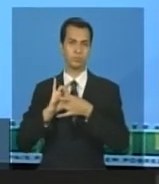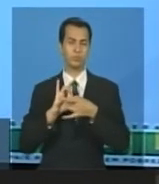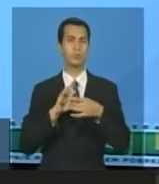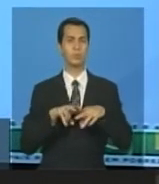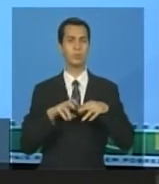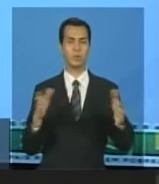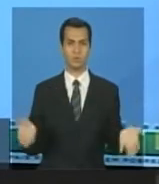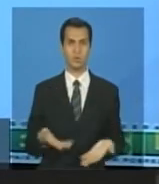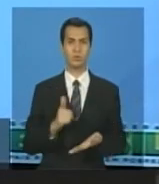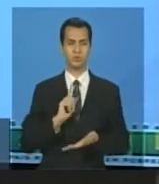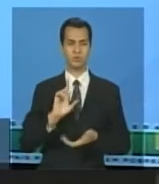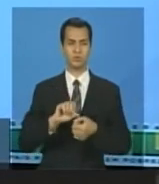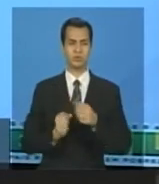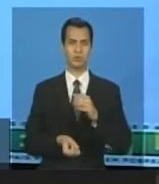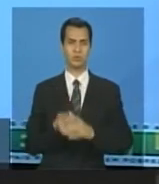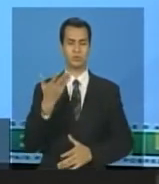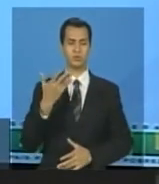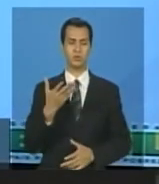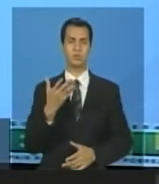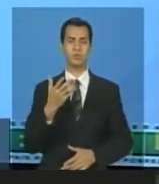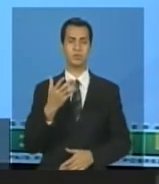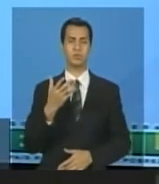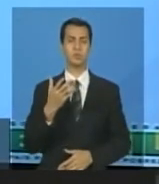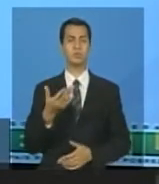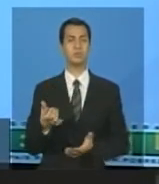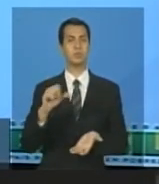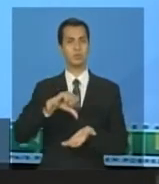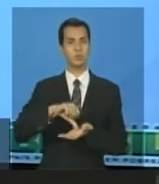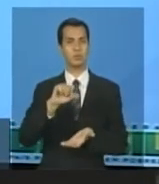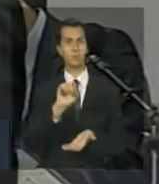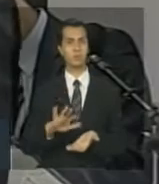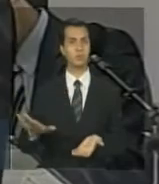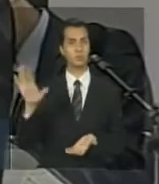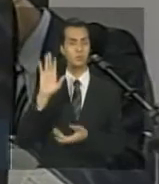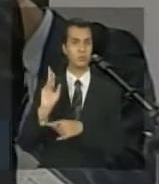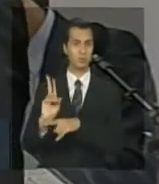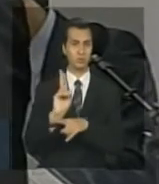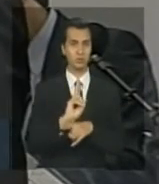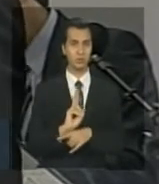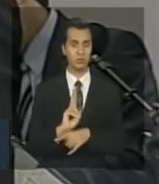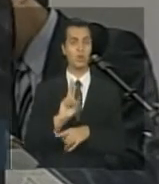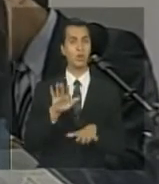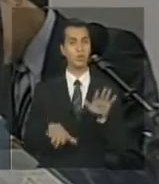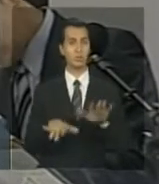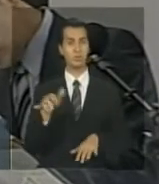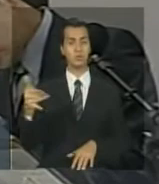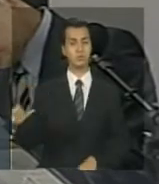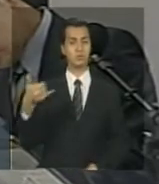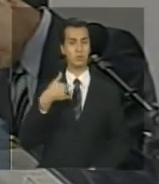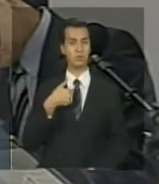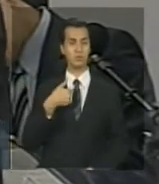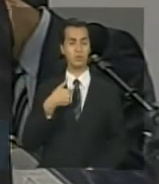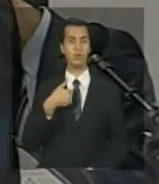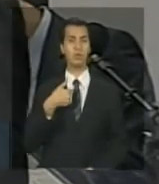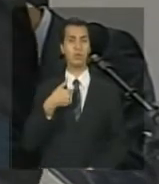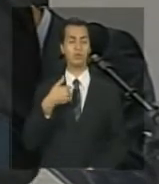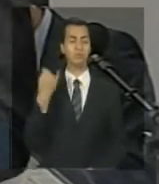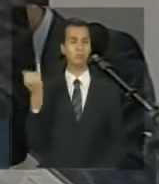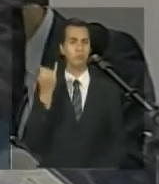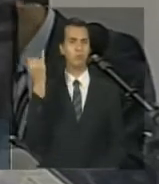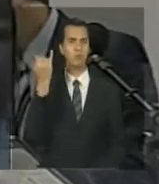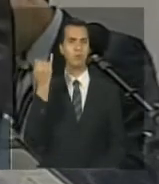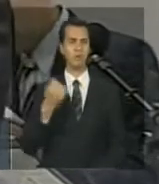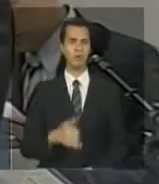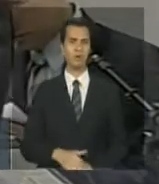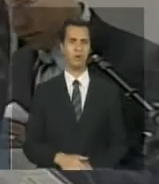e alertas de desastres naturais que é ligado ao Ministério da Ciência e Tecnologia e aqui tem nos omitir alguns alertas muito importante que